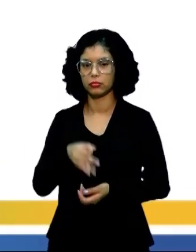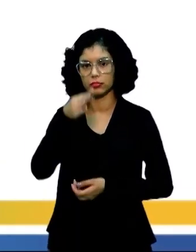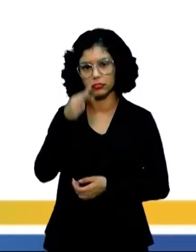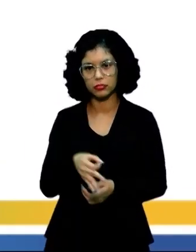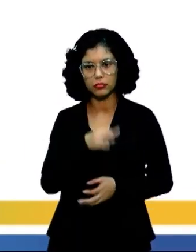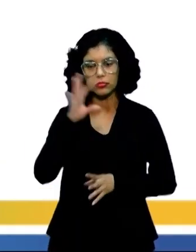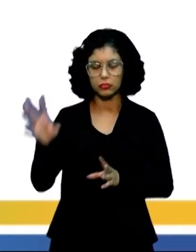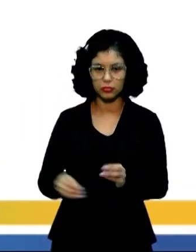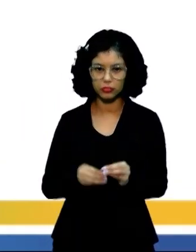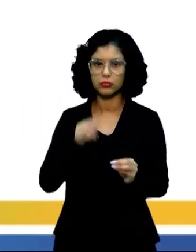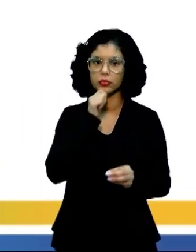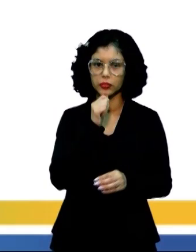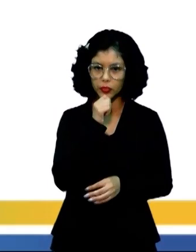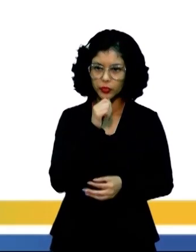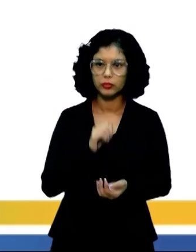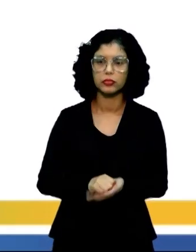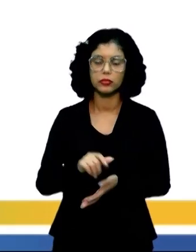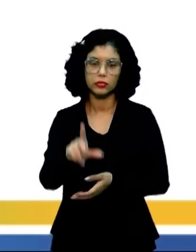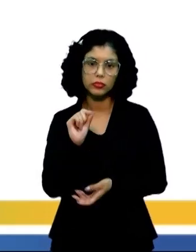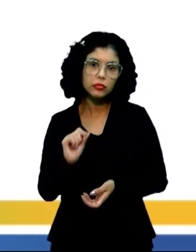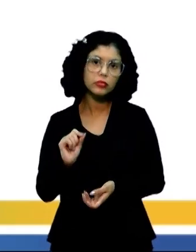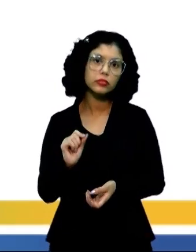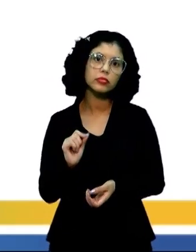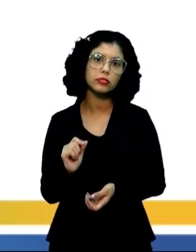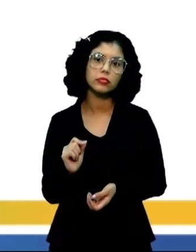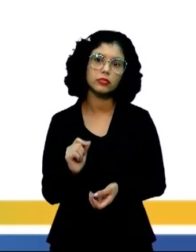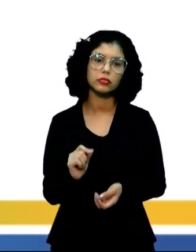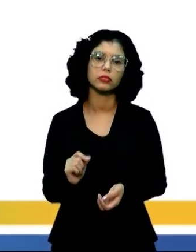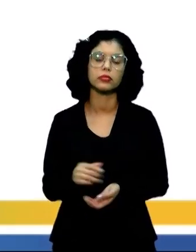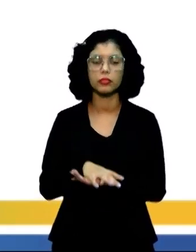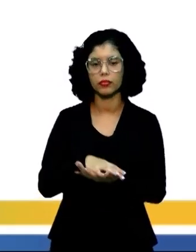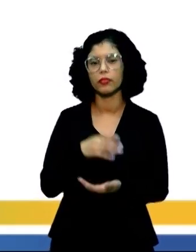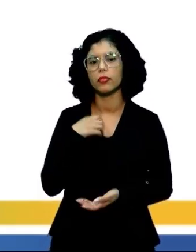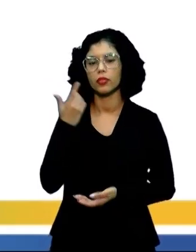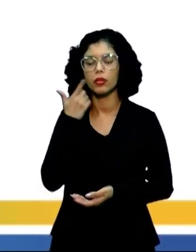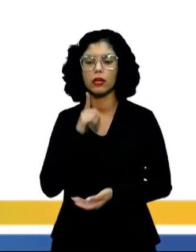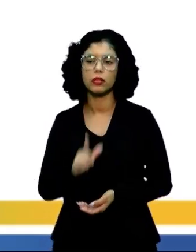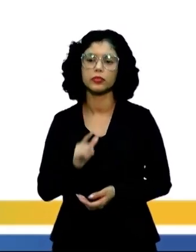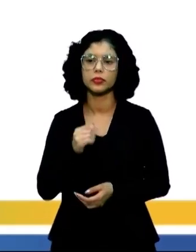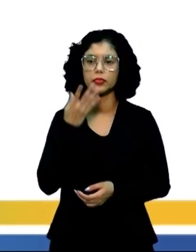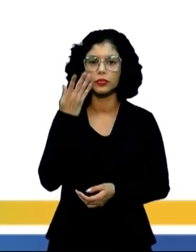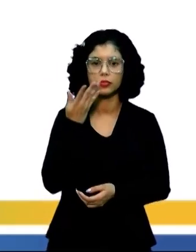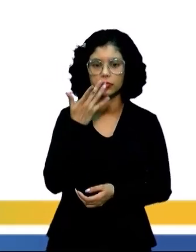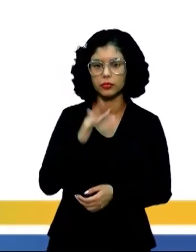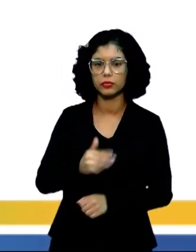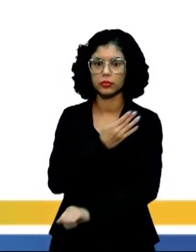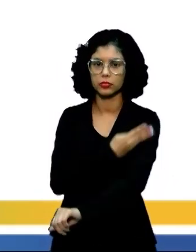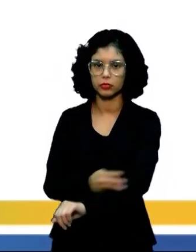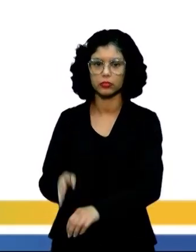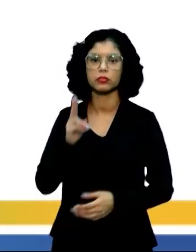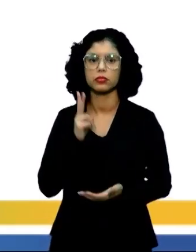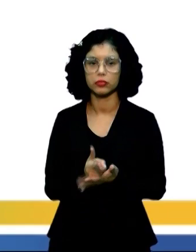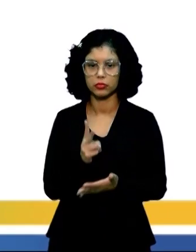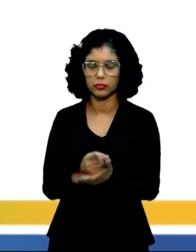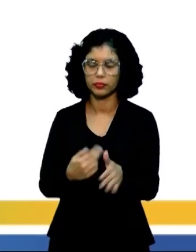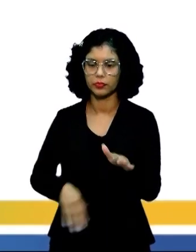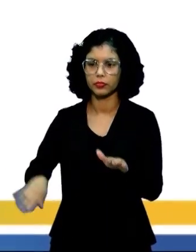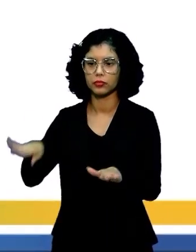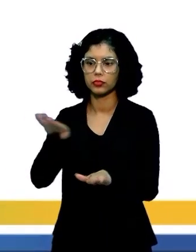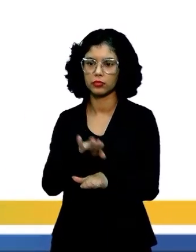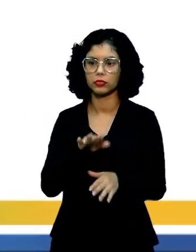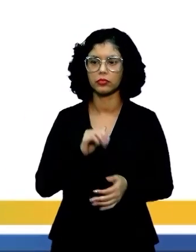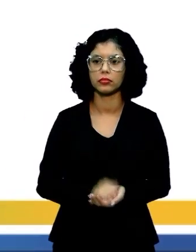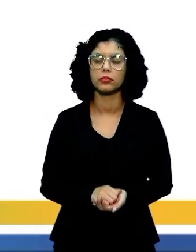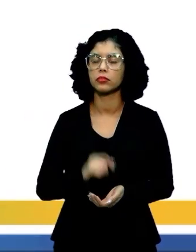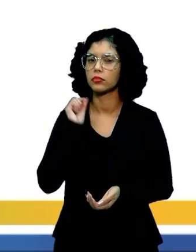um emblema. E aí escolhe-se por salvar aí a criança branca, né? O branco se sobressai. E